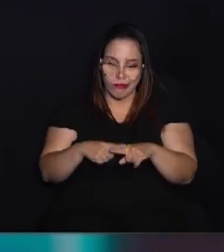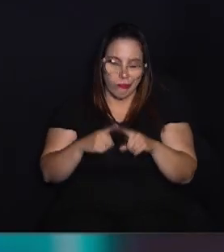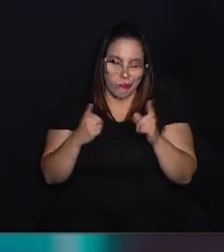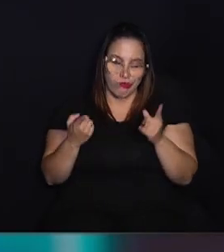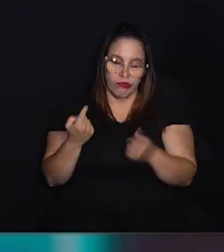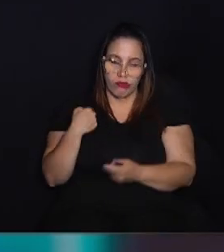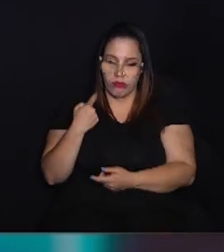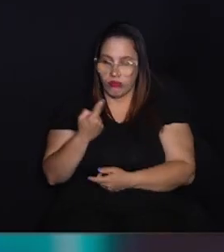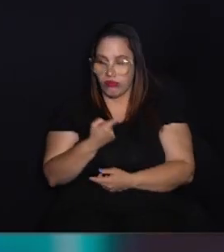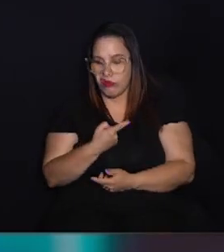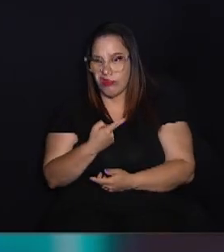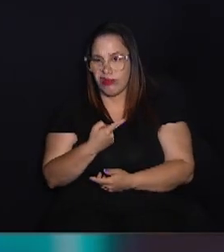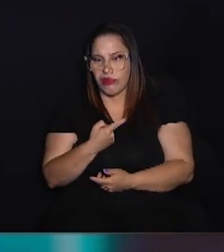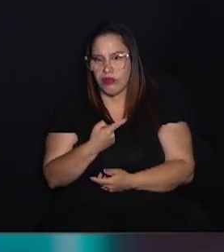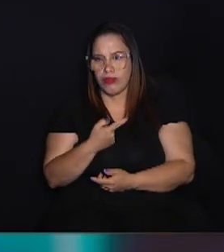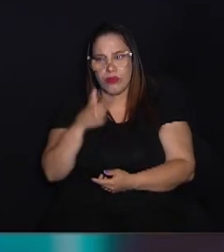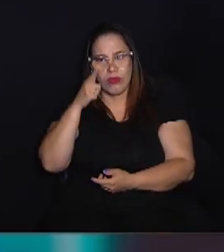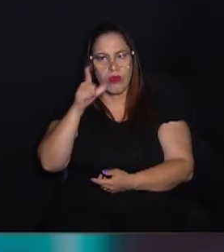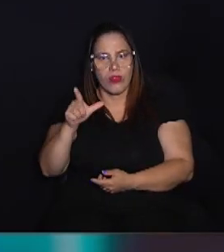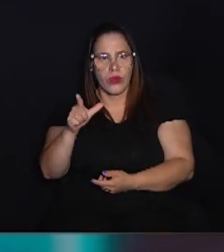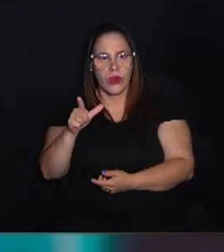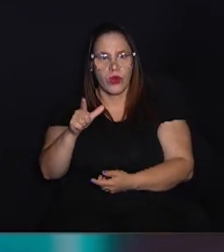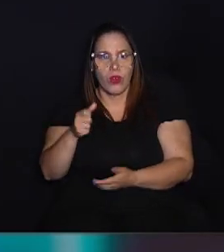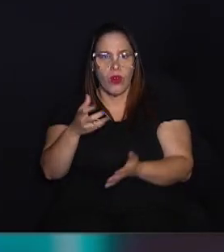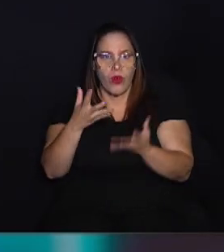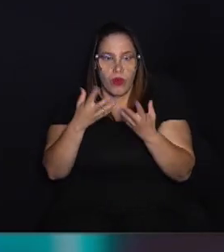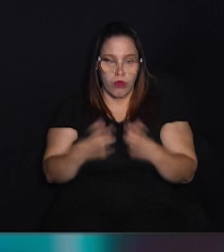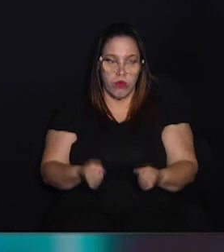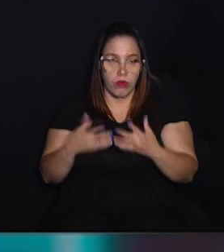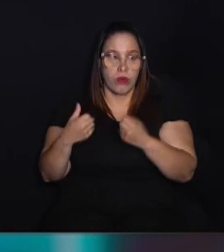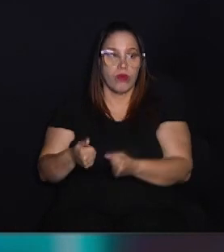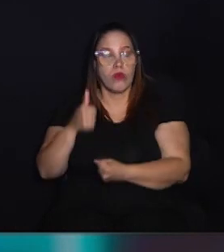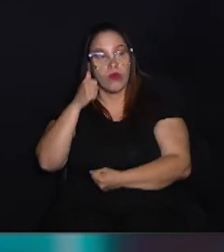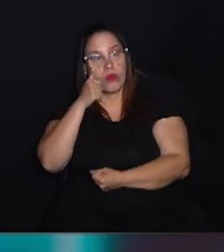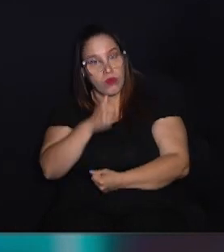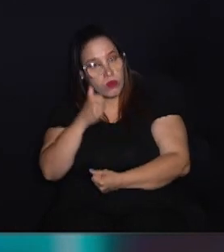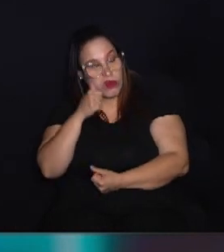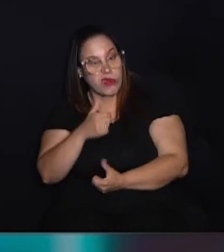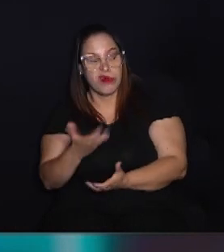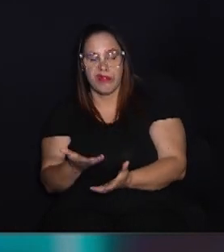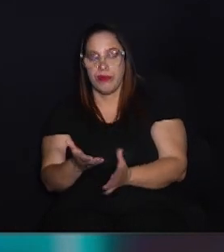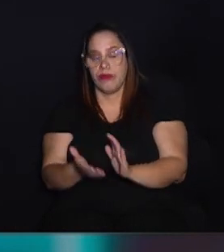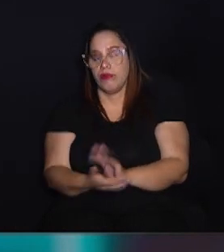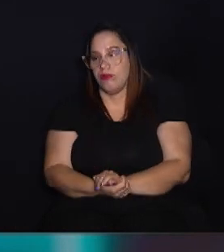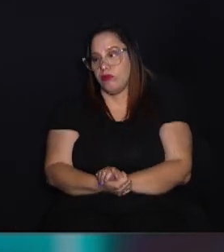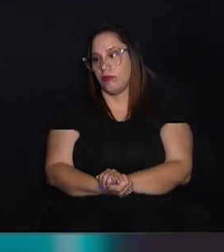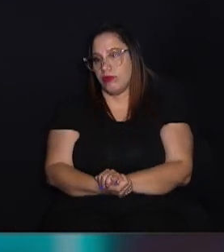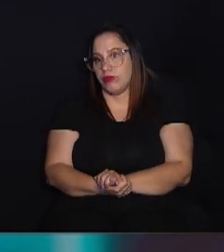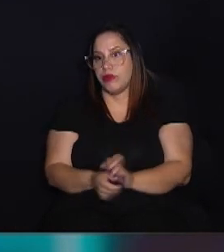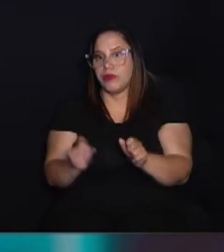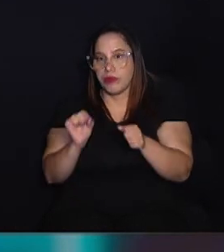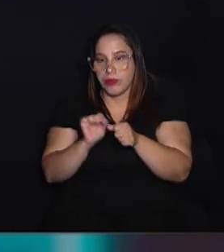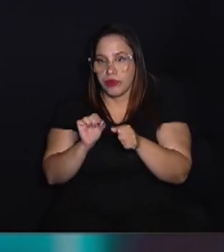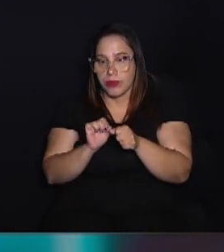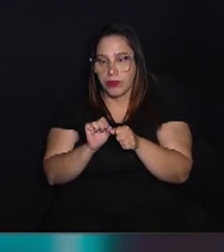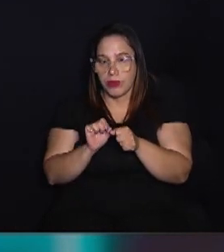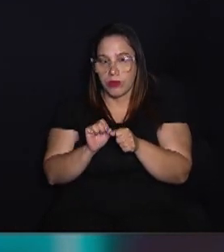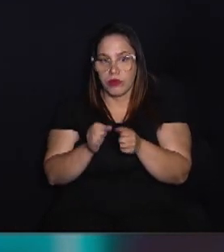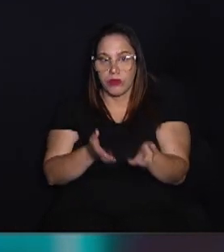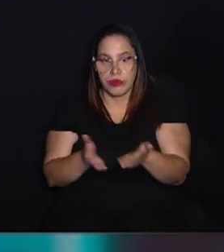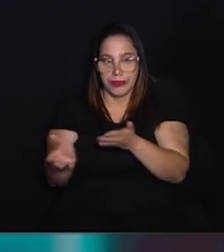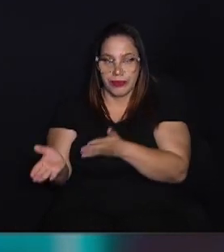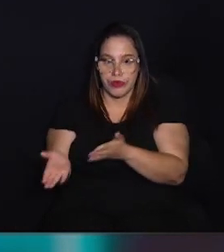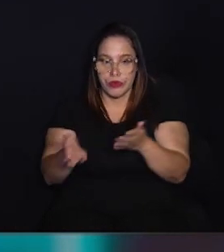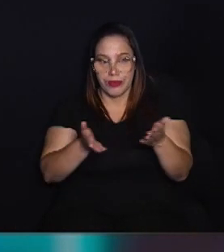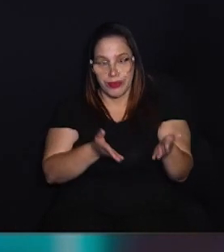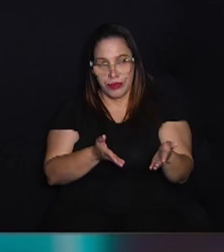gente não consegue ter uma adesão das mulheres para fazerem esses procedimentos,